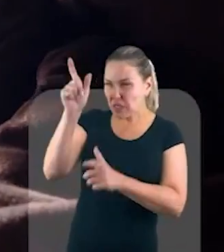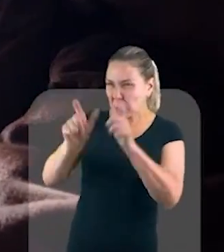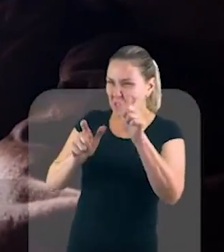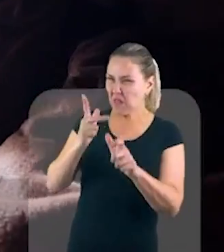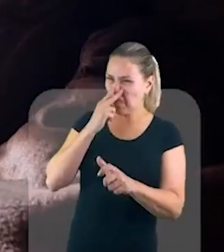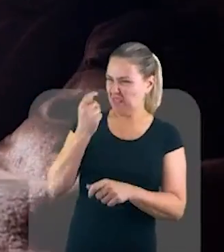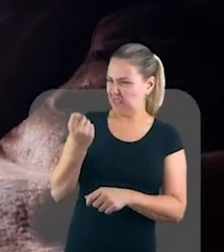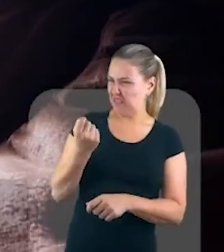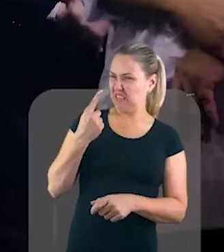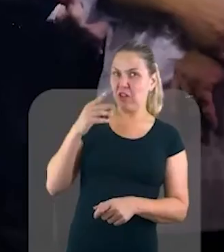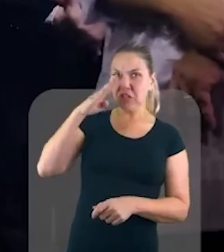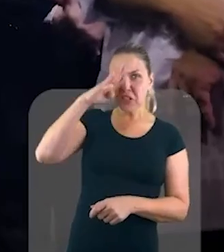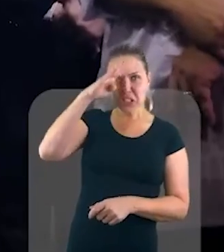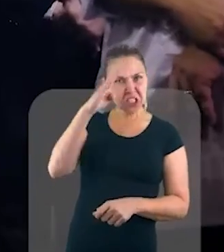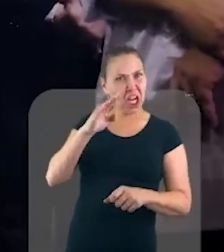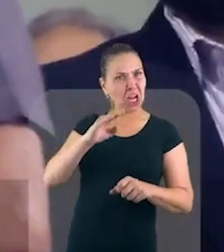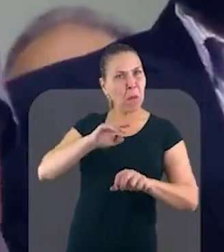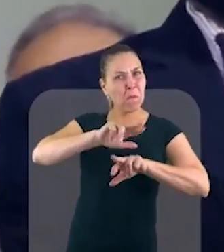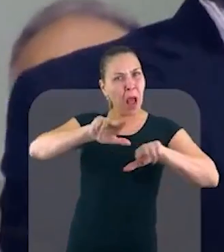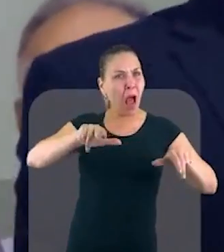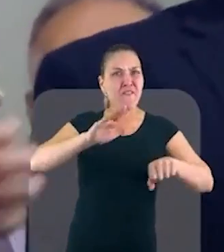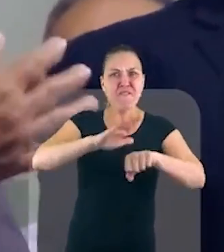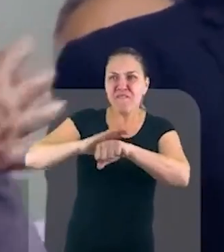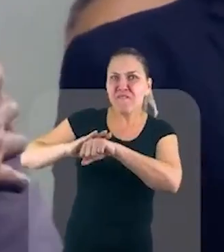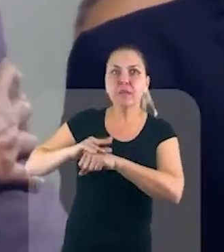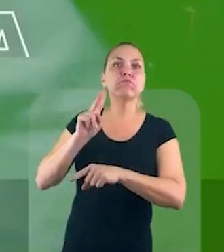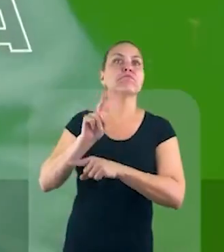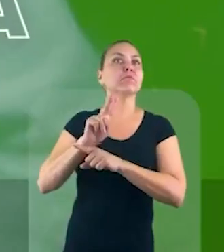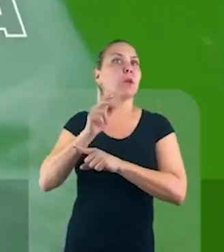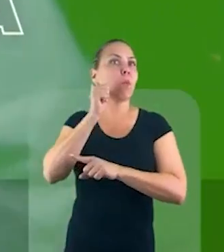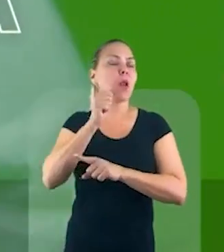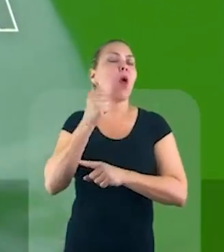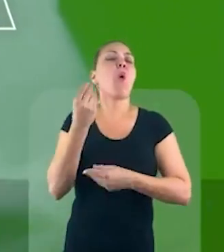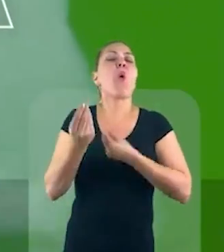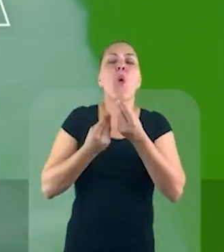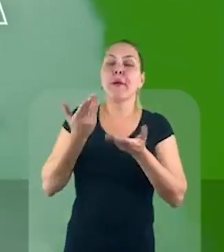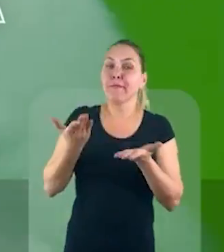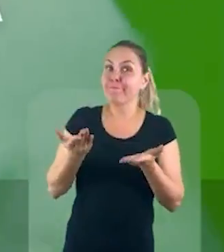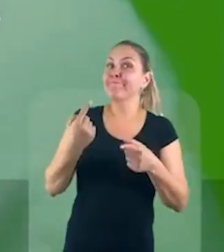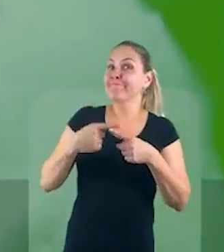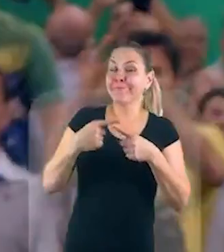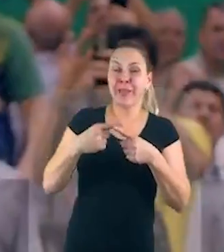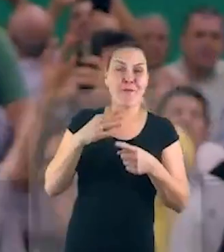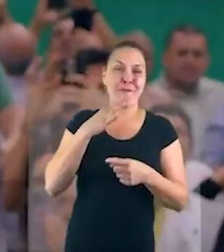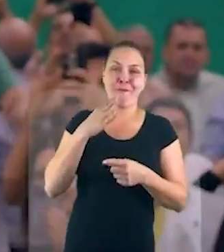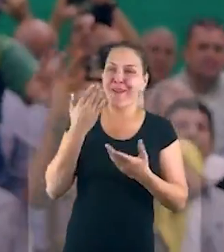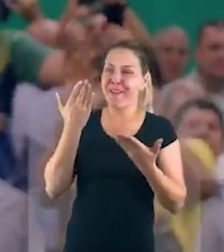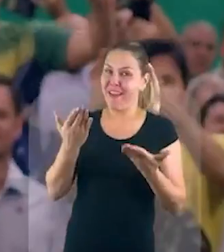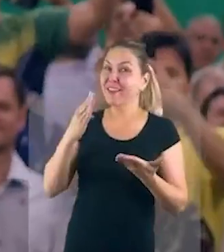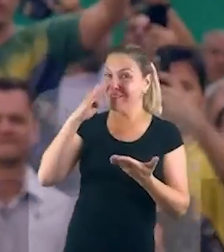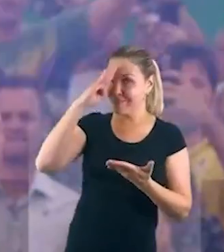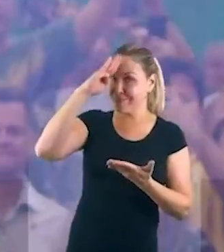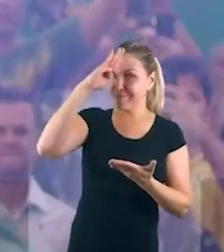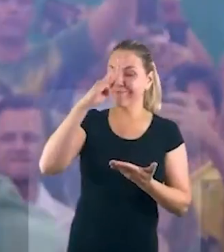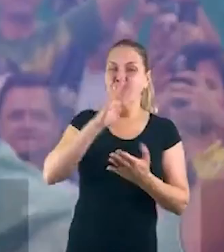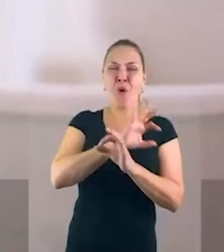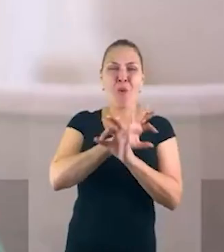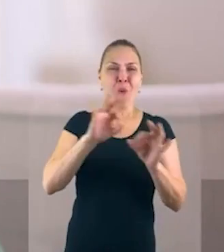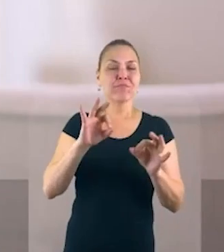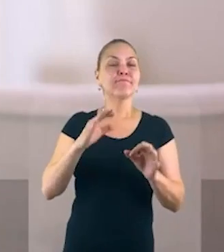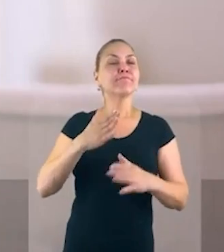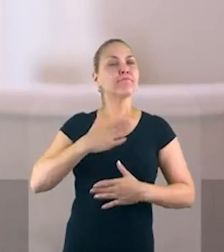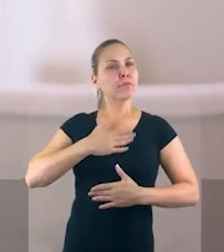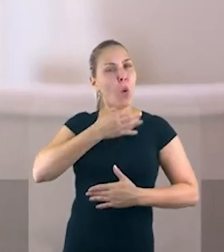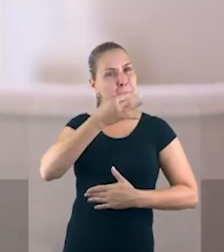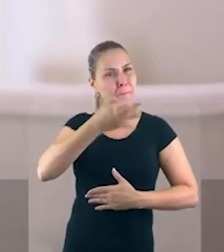Para alguns, parece estranho que o Jair tenha feito tanta coisa para a proteção das mulheres. É porque não conhece o presidente. O